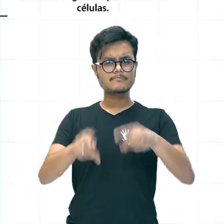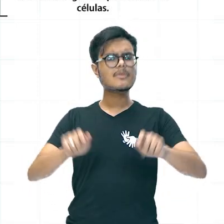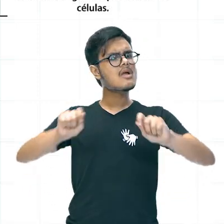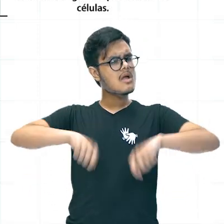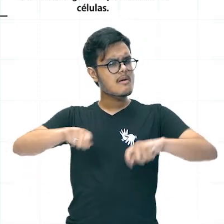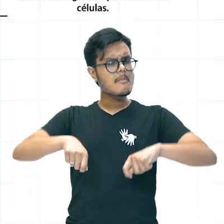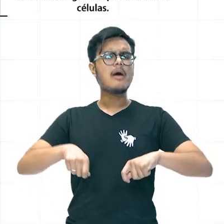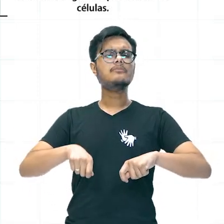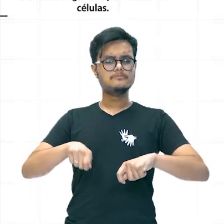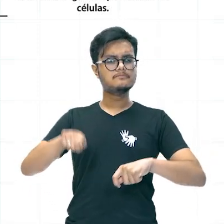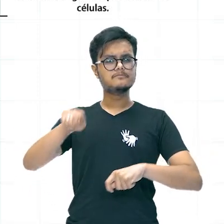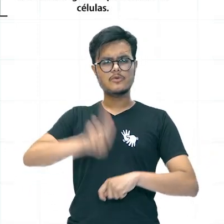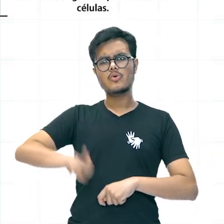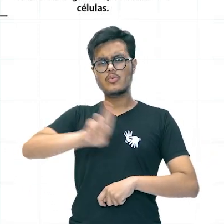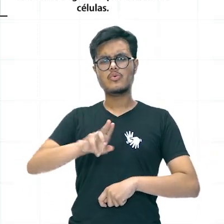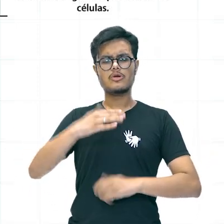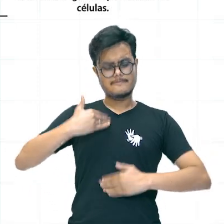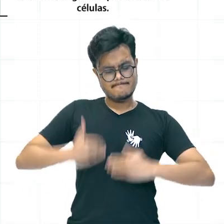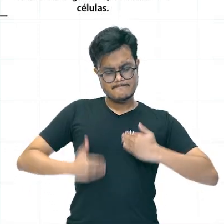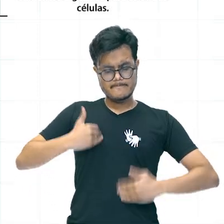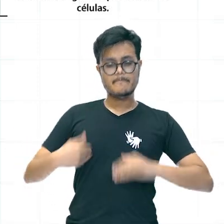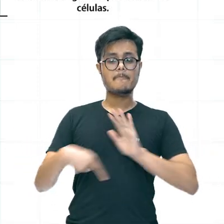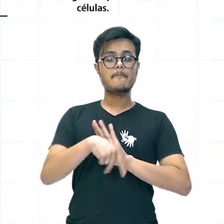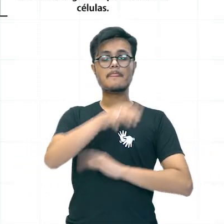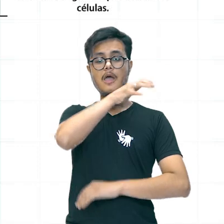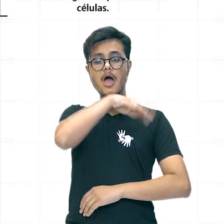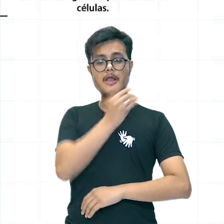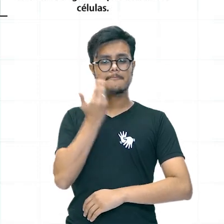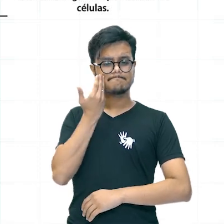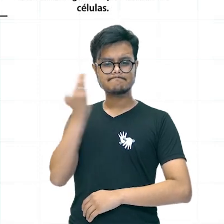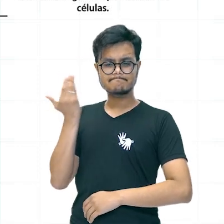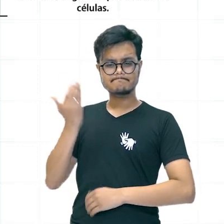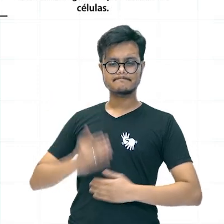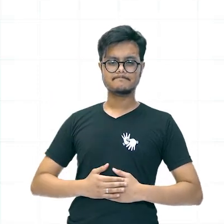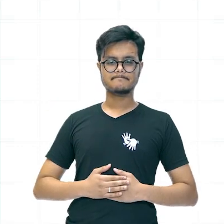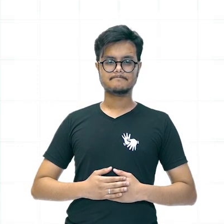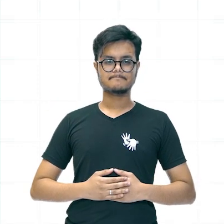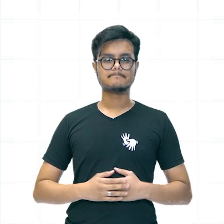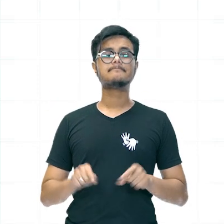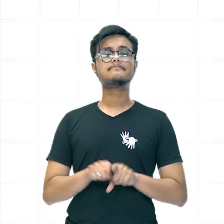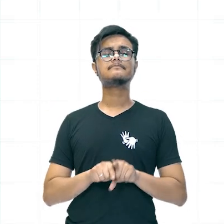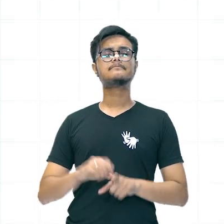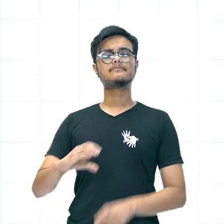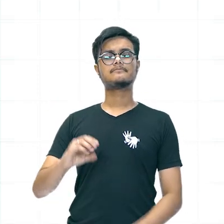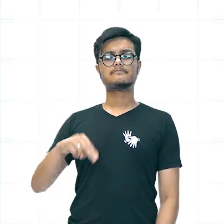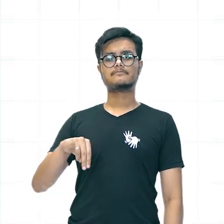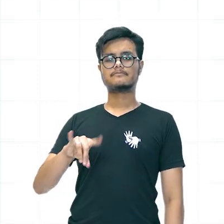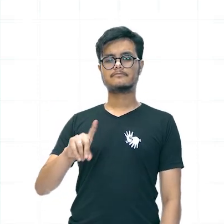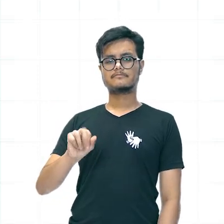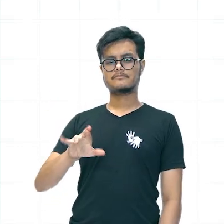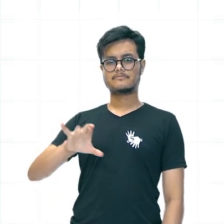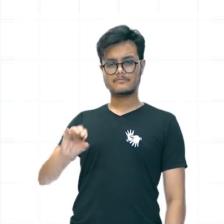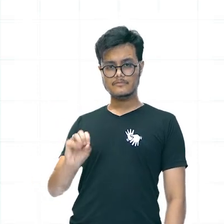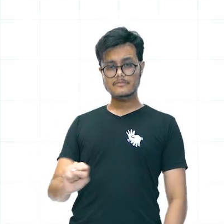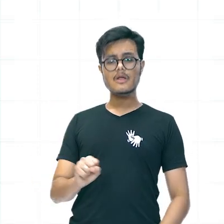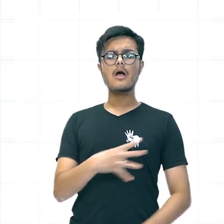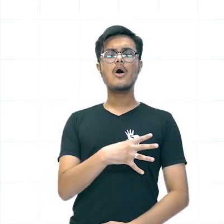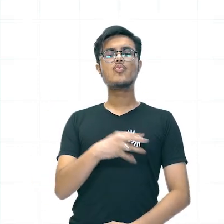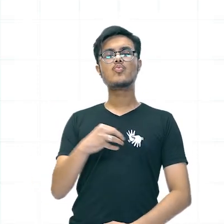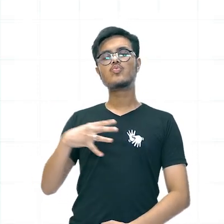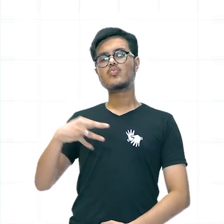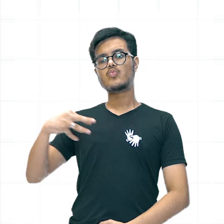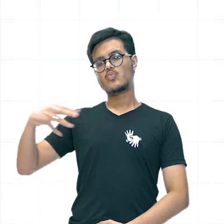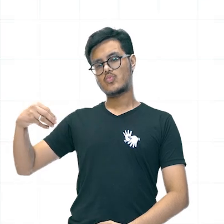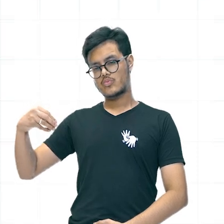executar alguma função dentro do corpo desse animal. E a gente vai avançando aí para ver os quinidários. Os quinidários